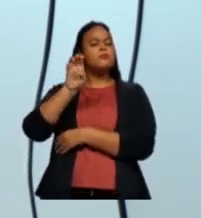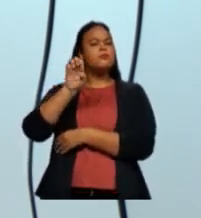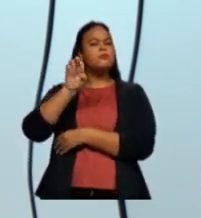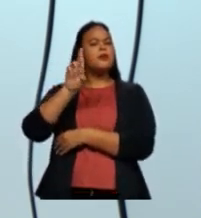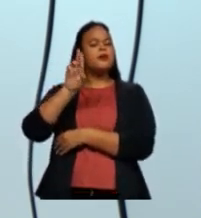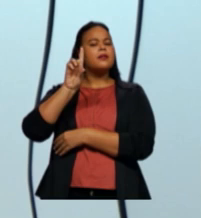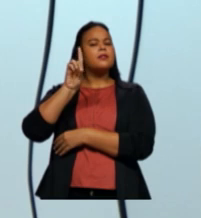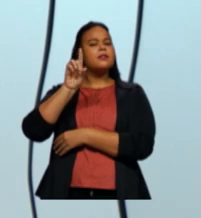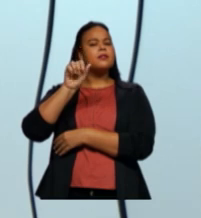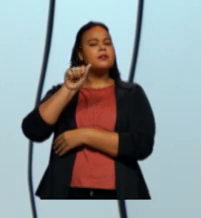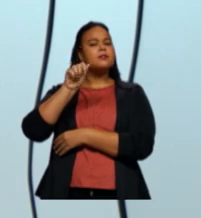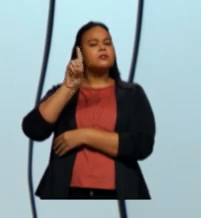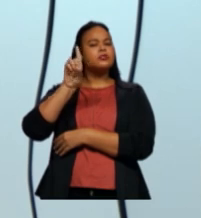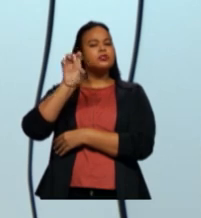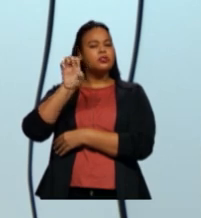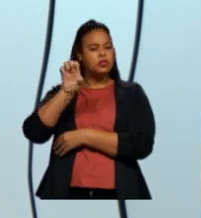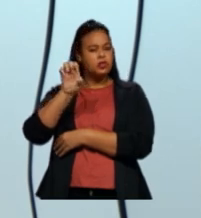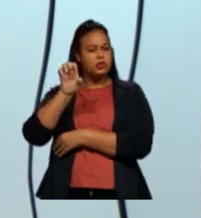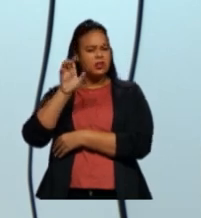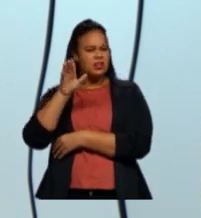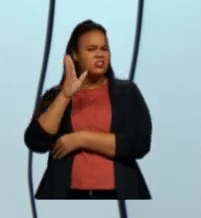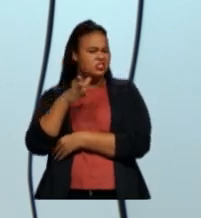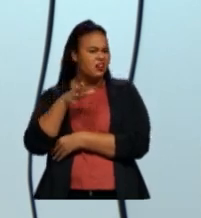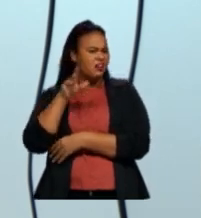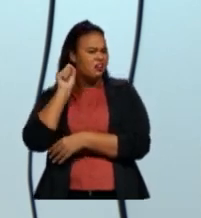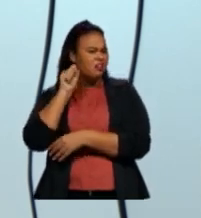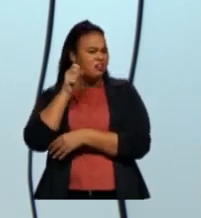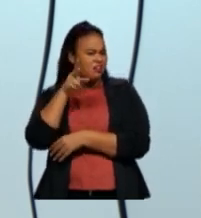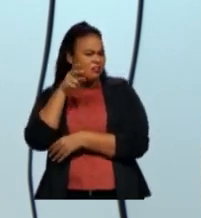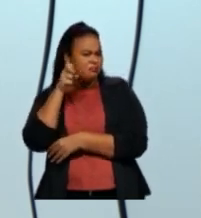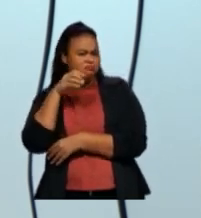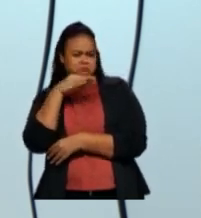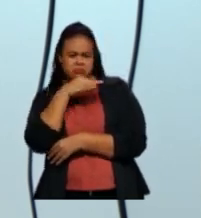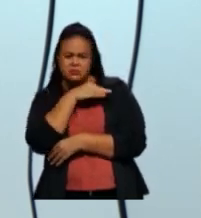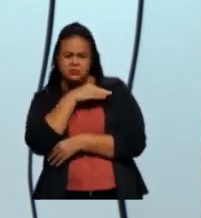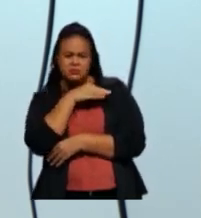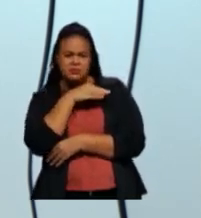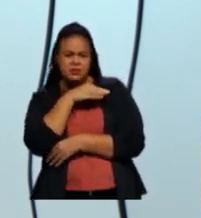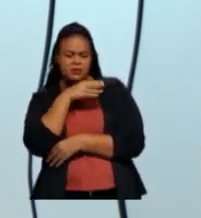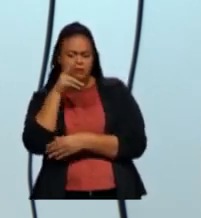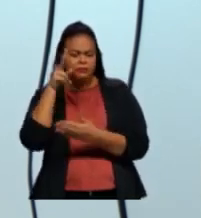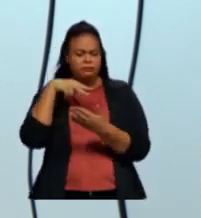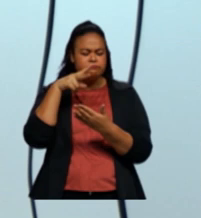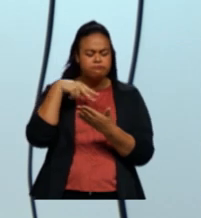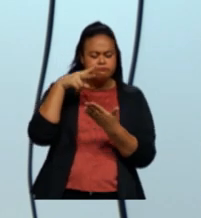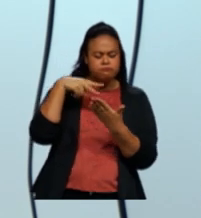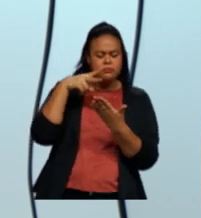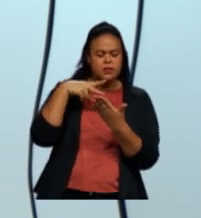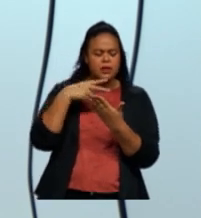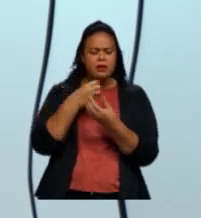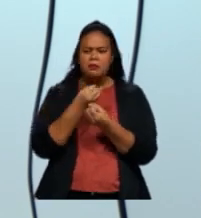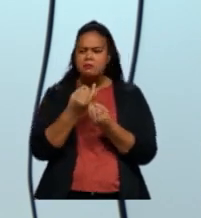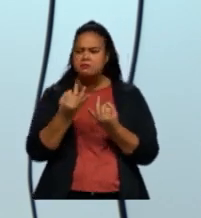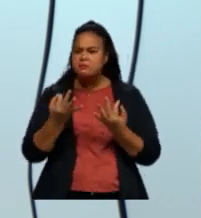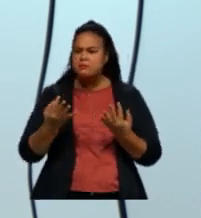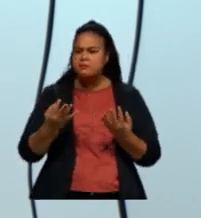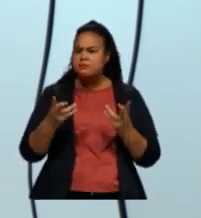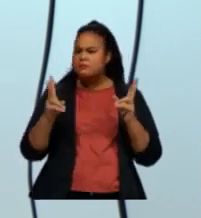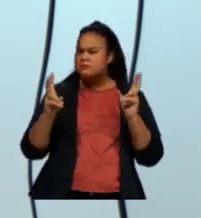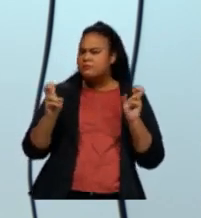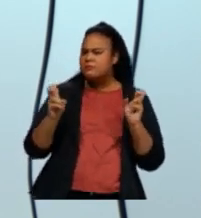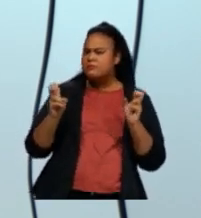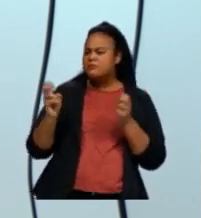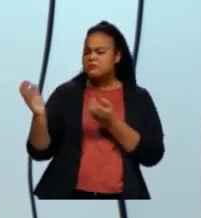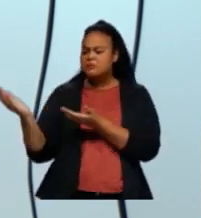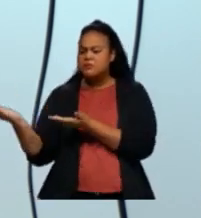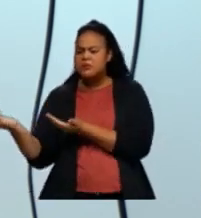alguma característica dessa fase da vida? Você às vezes já ouviu dizer